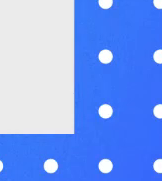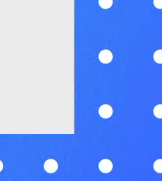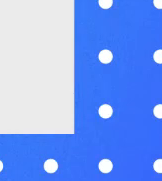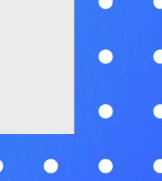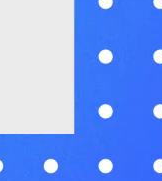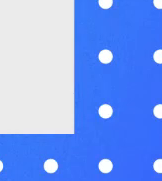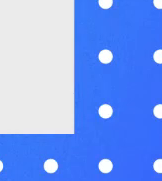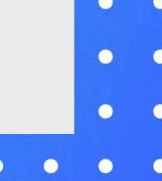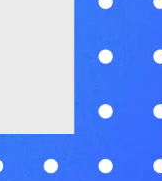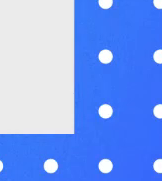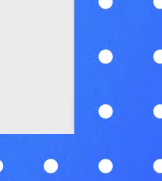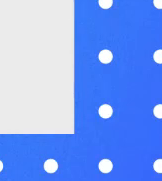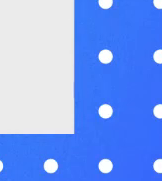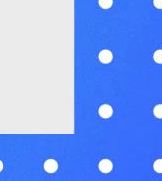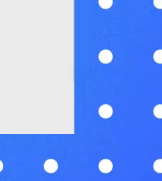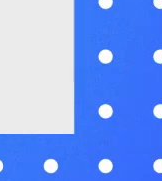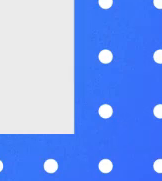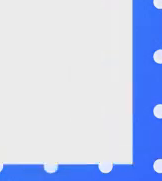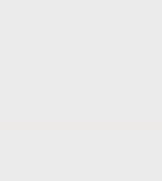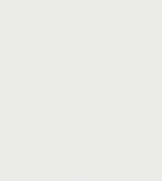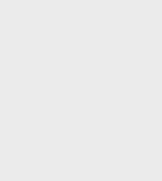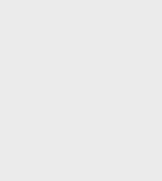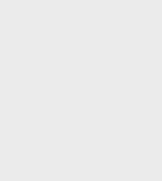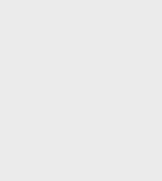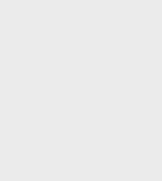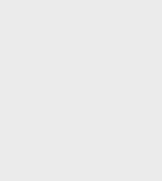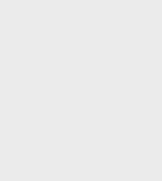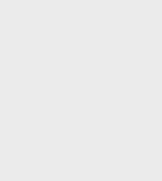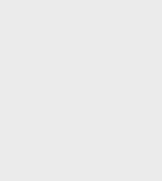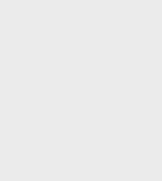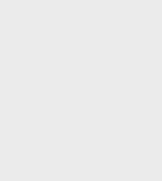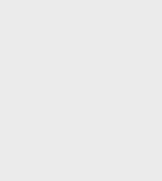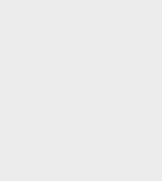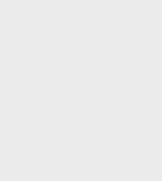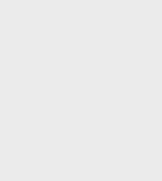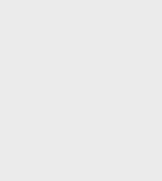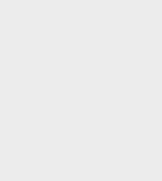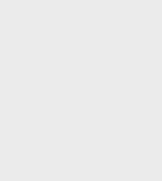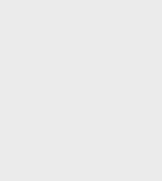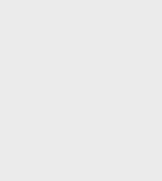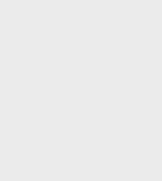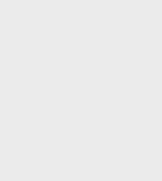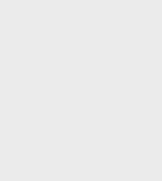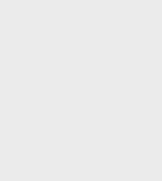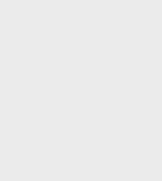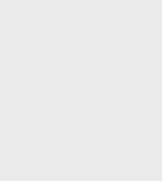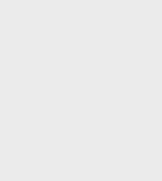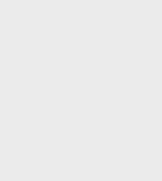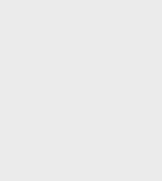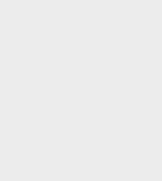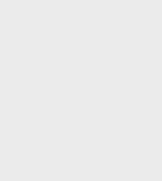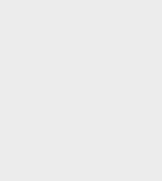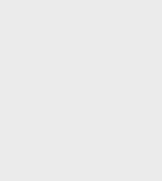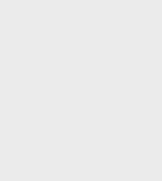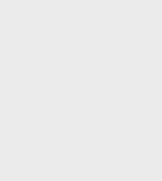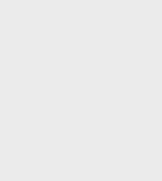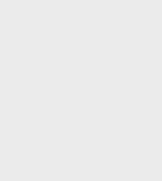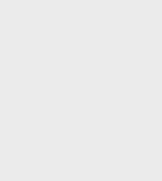em junho de 2021. Brasão do Governo do Estado de Pernambuco,